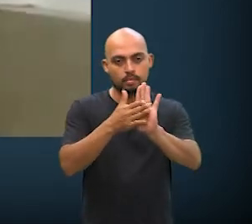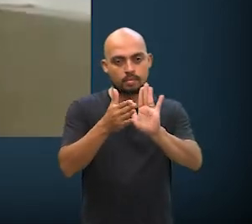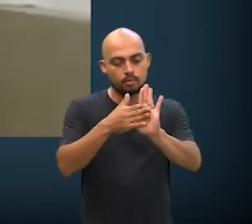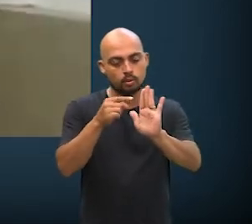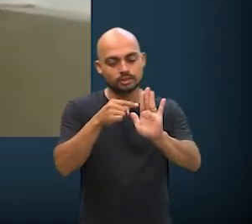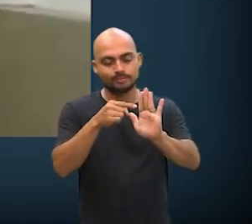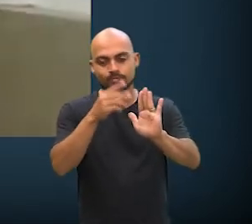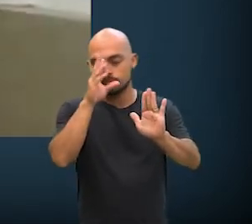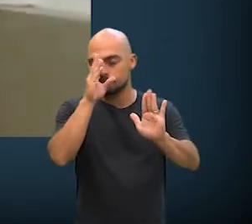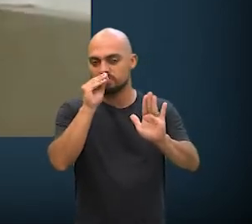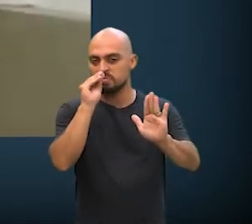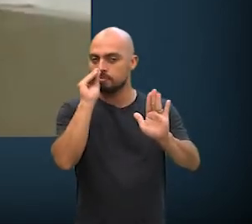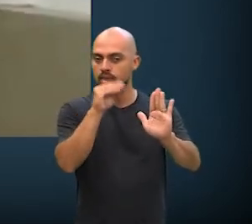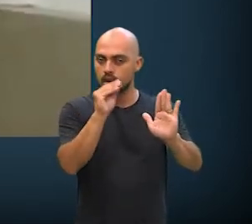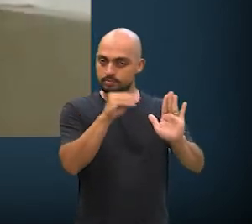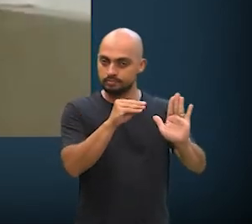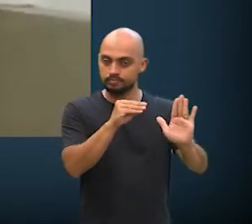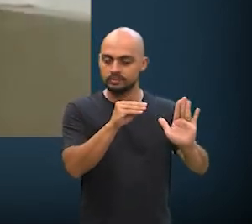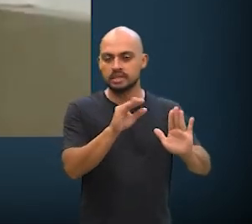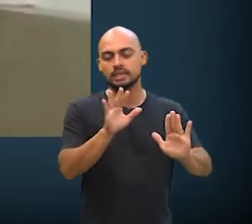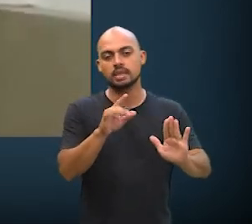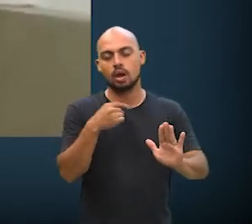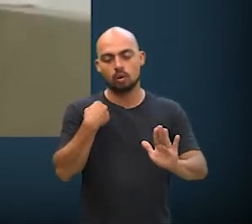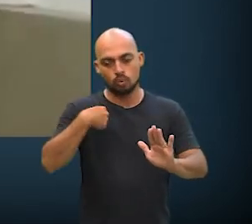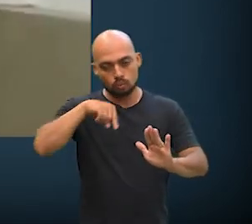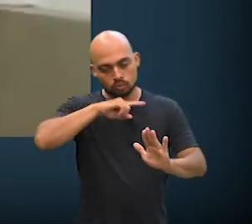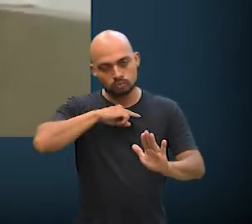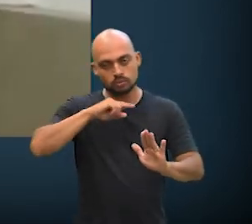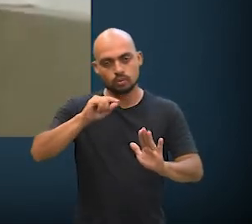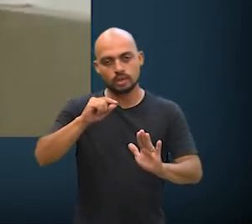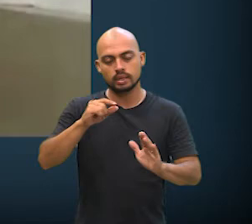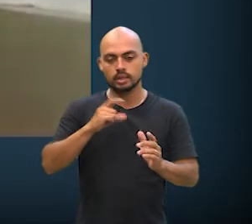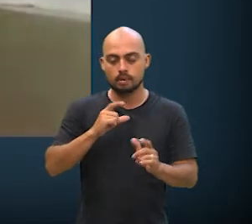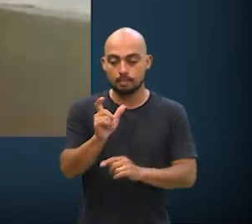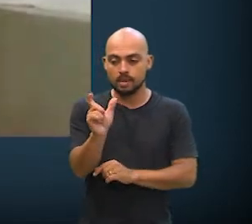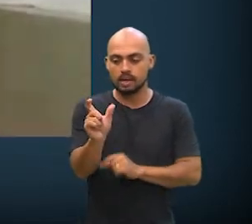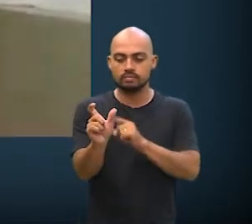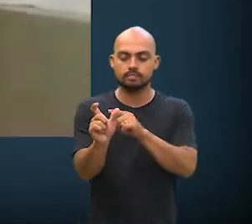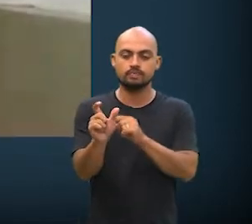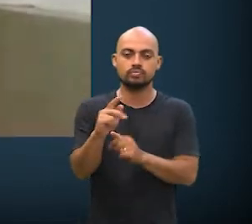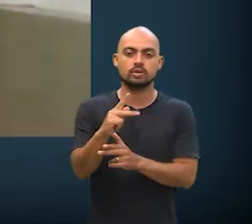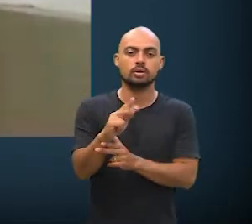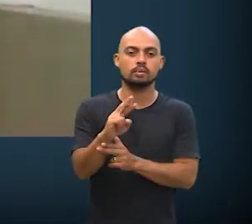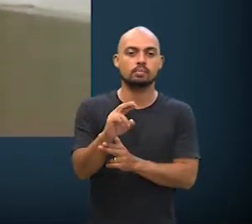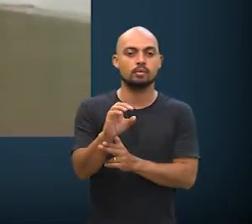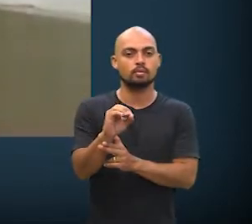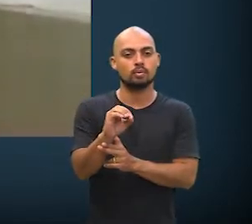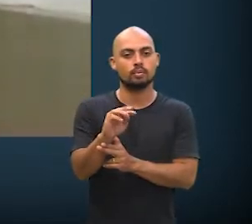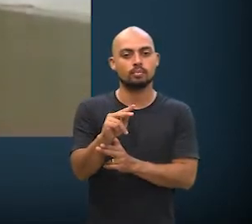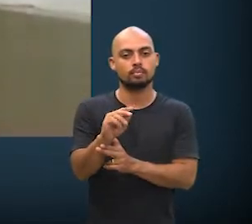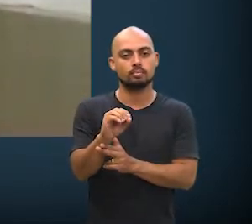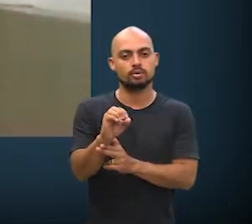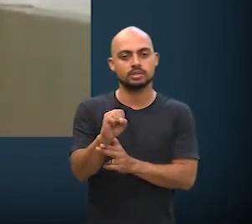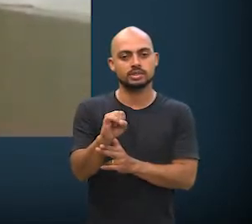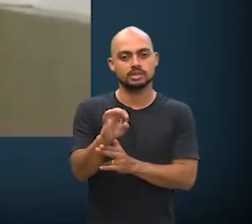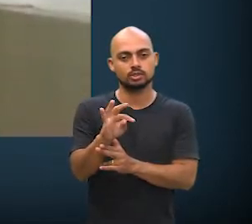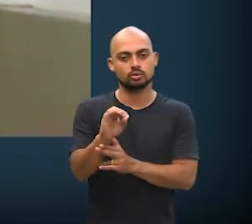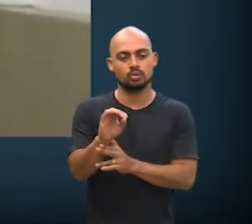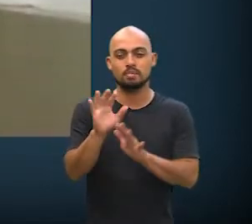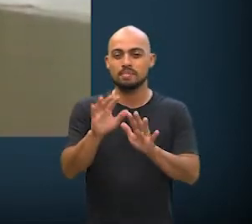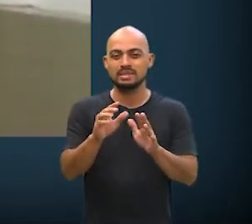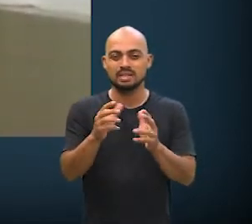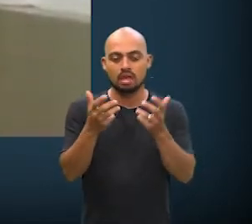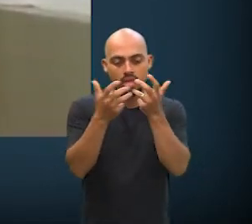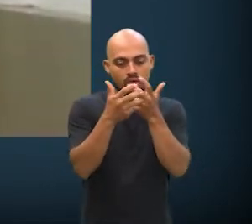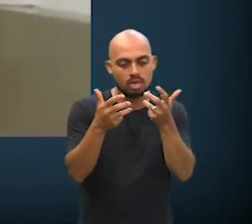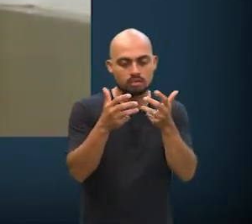de lado. Né? Então, eu sou muito engajada com a palavra propósito, mas sem o romantismo que algumas pessoas têm. O